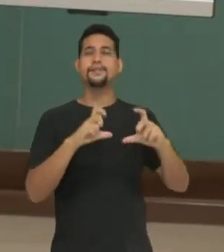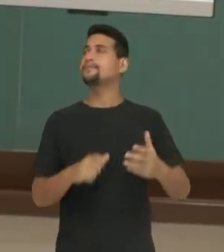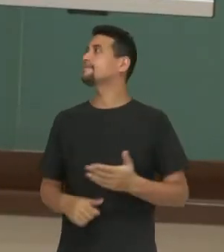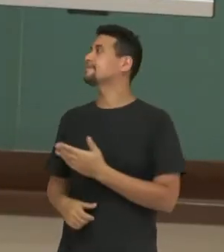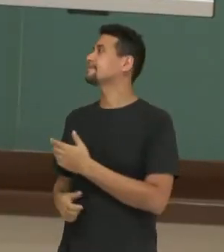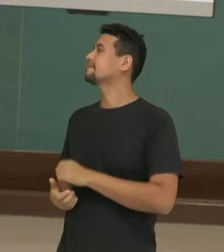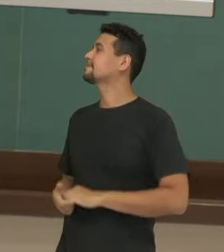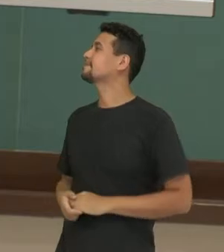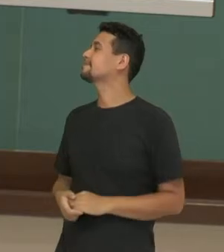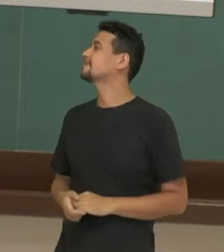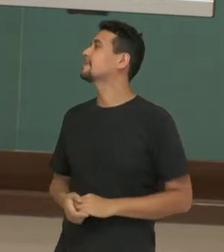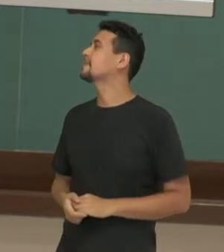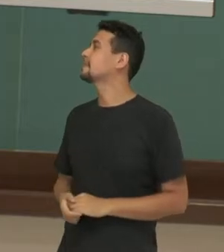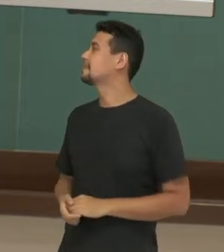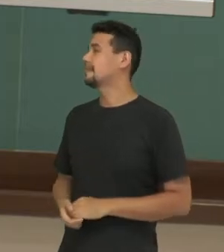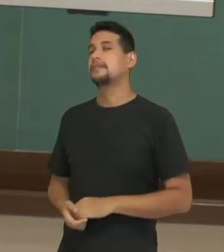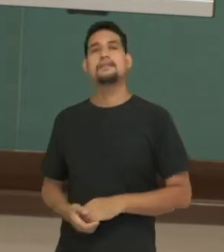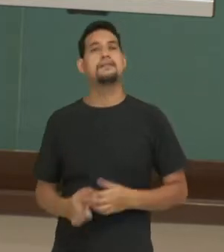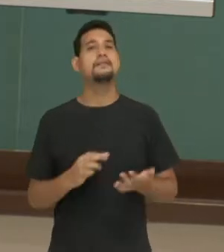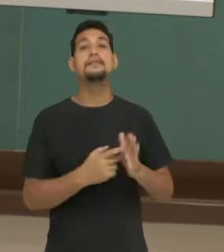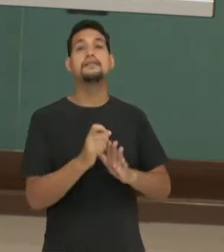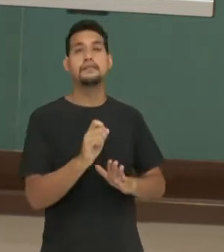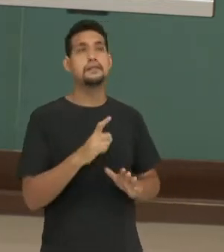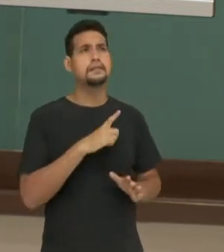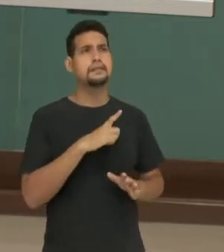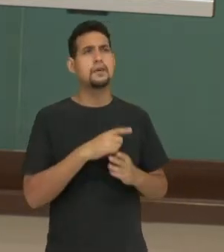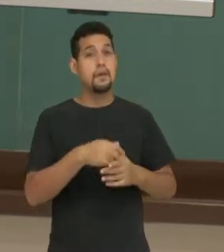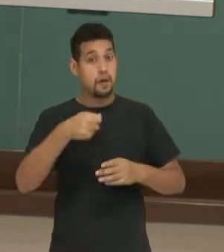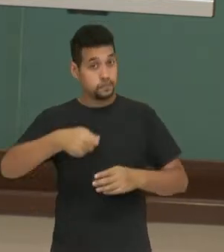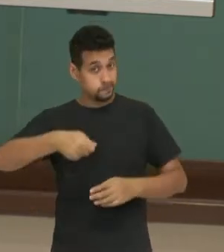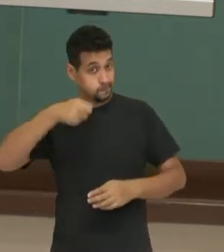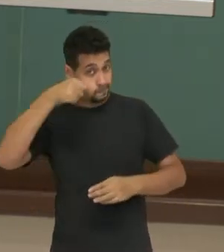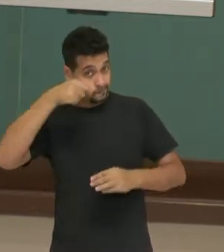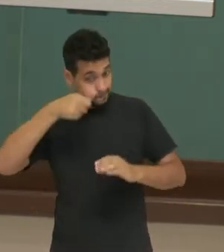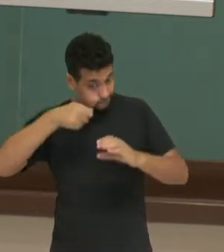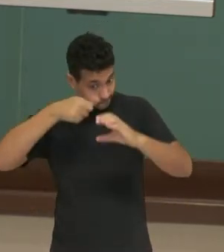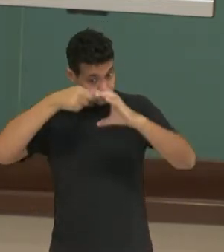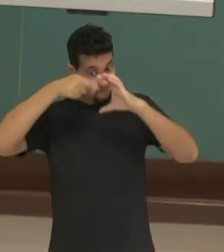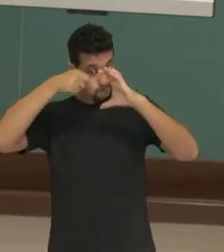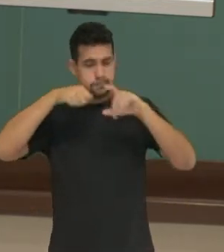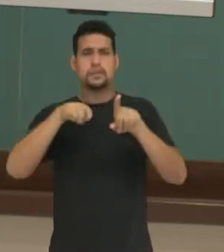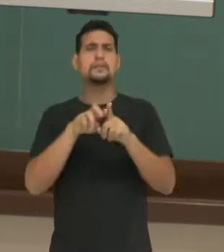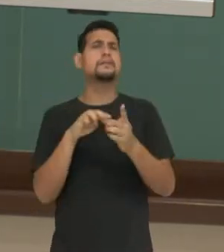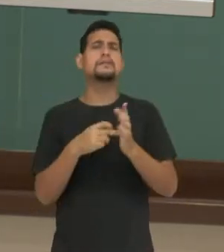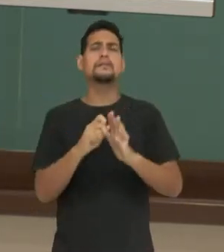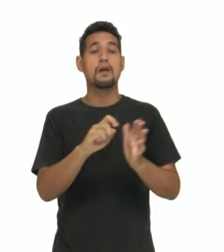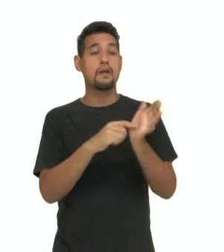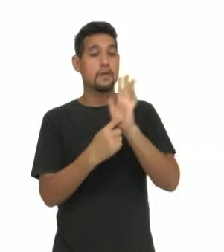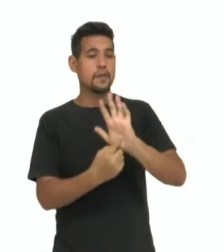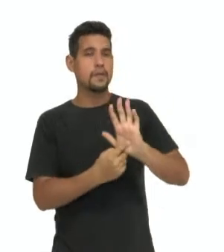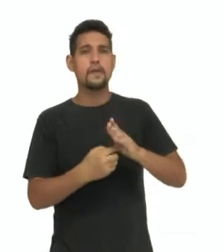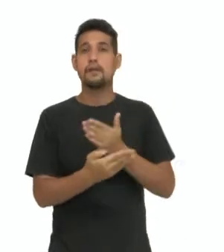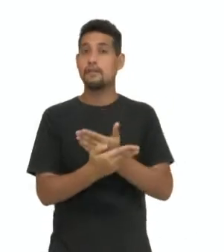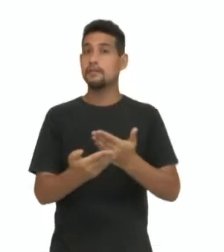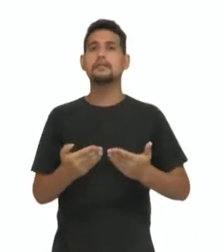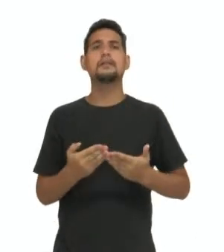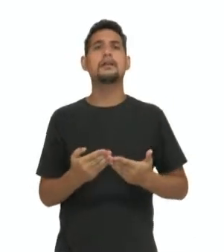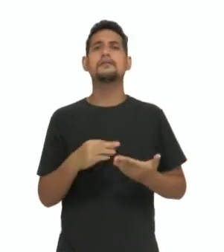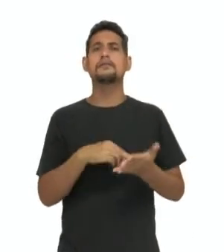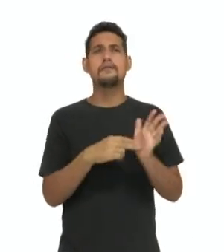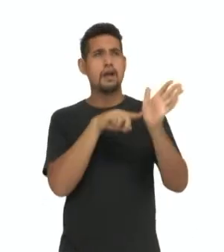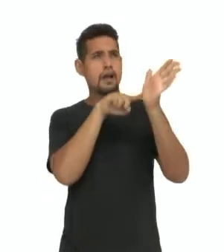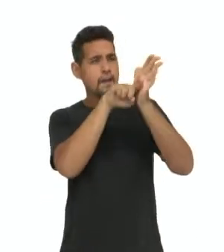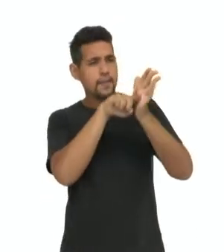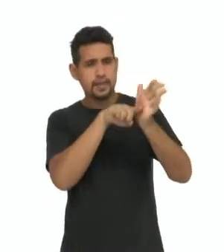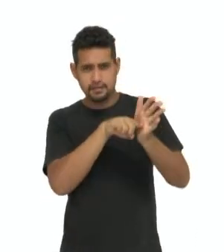Free Pick, que traz ali uma lupa. E essa lupa automaticamente indica a vocês o quê? O símbolo da